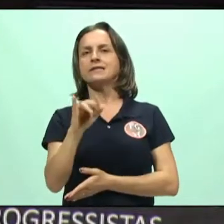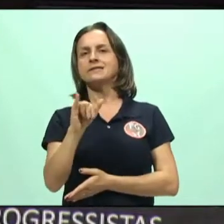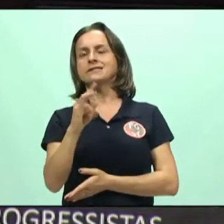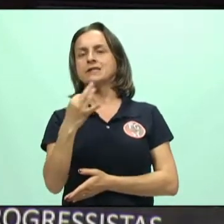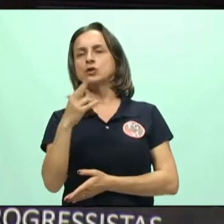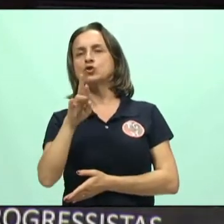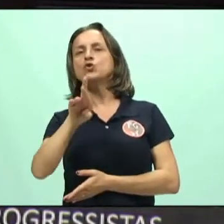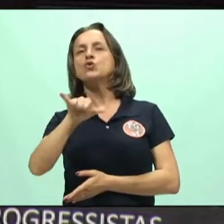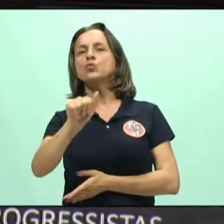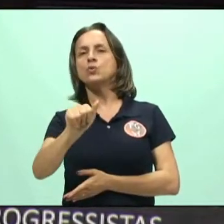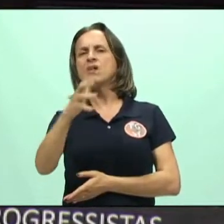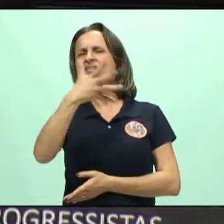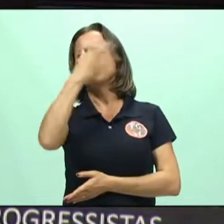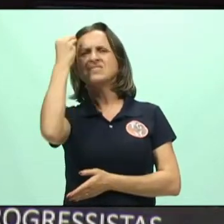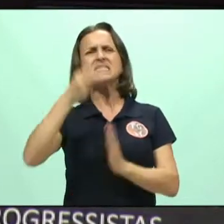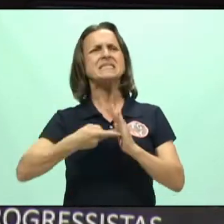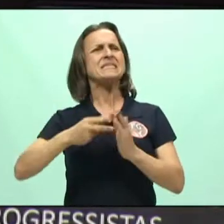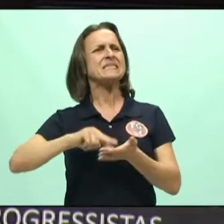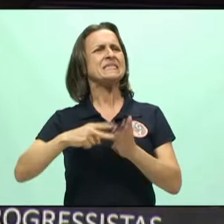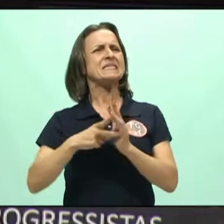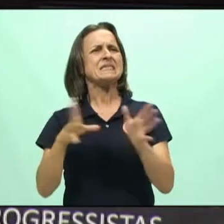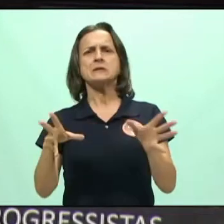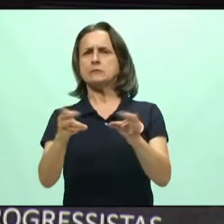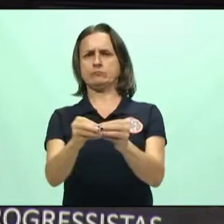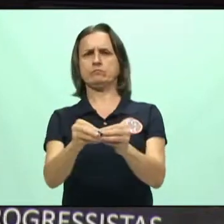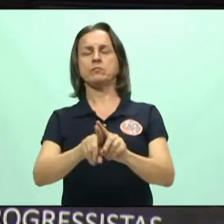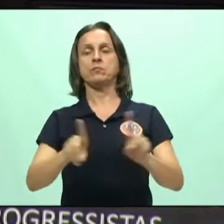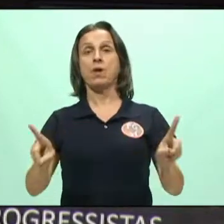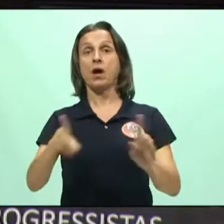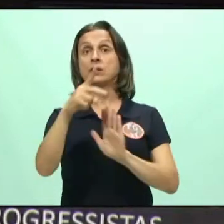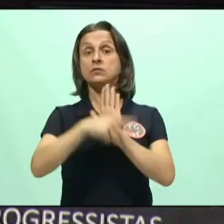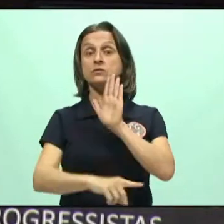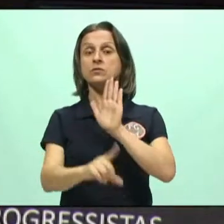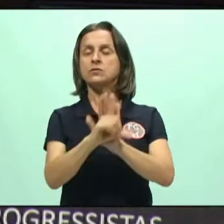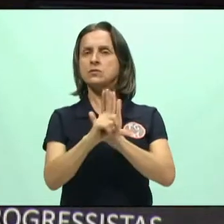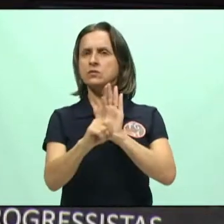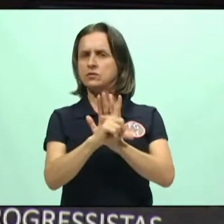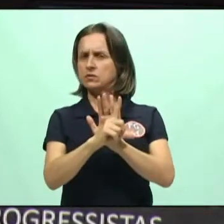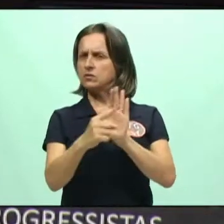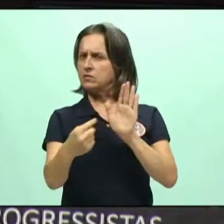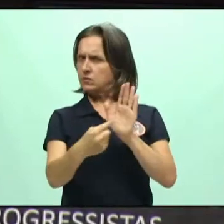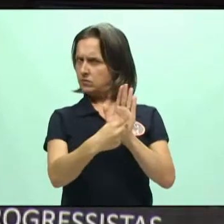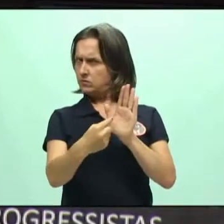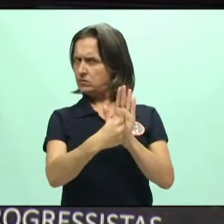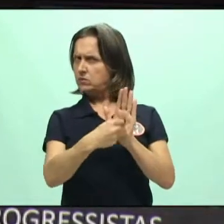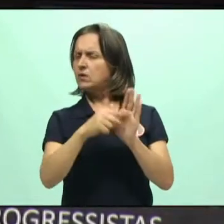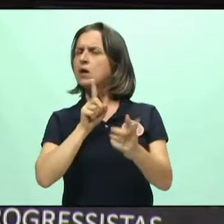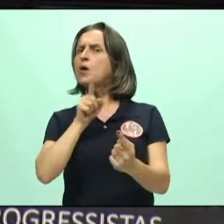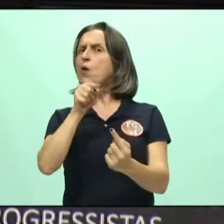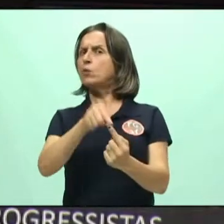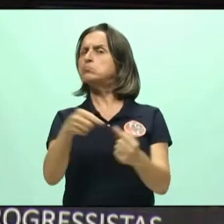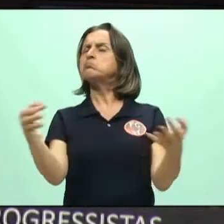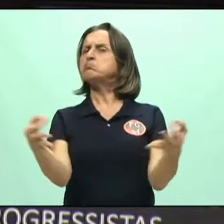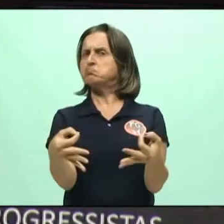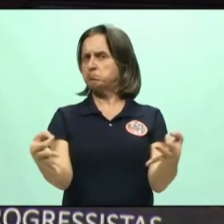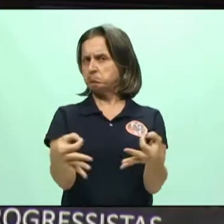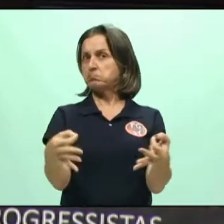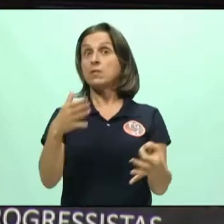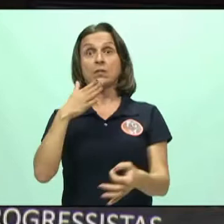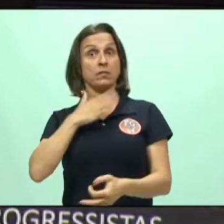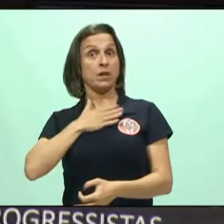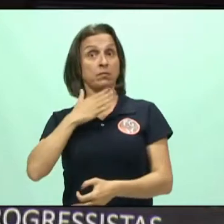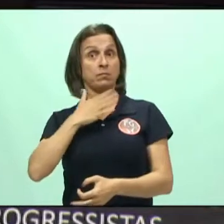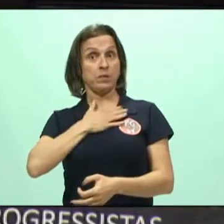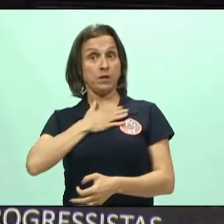o que significa abreviatura bom mas no projeto de lei que tem uma intenção que é excelente Na minha